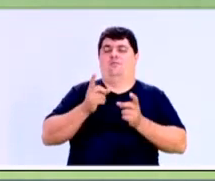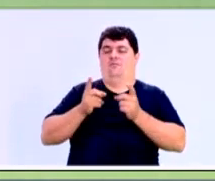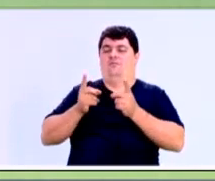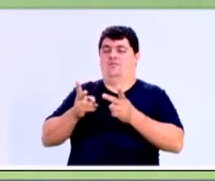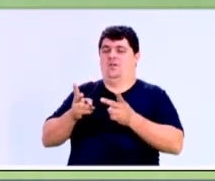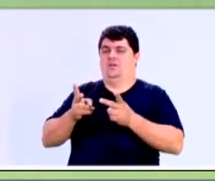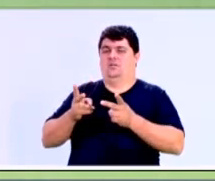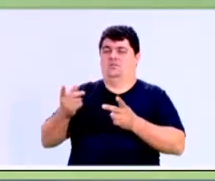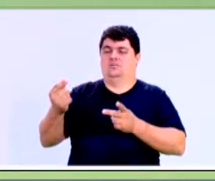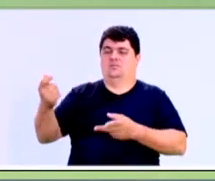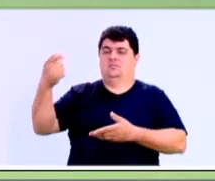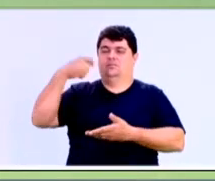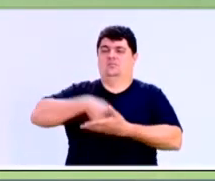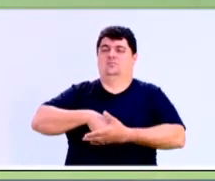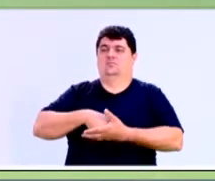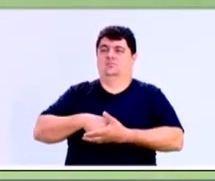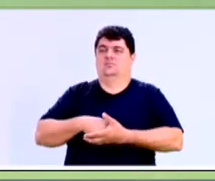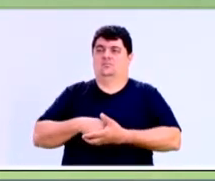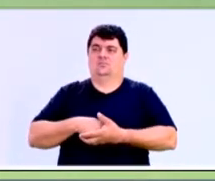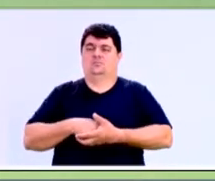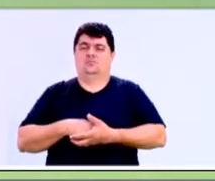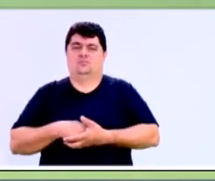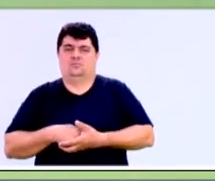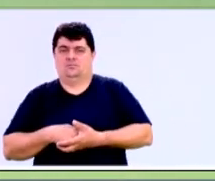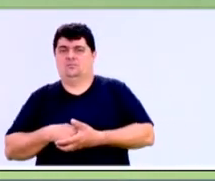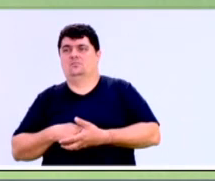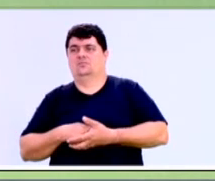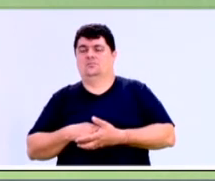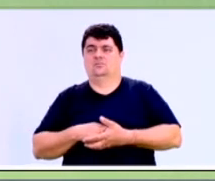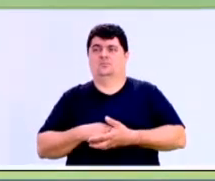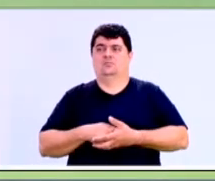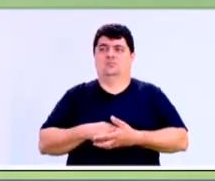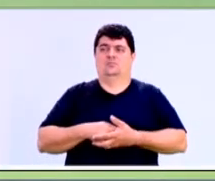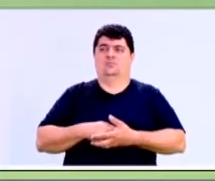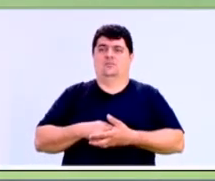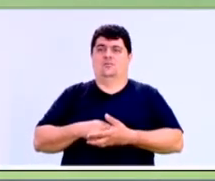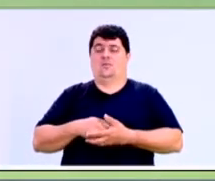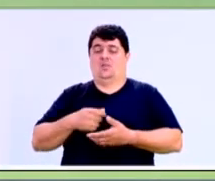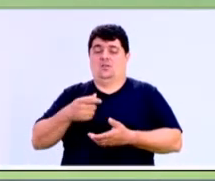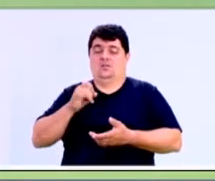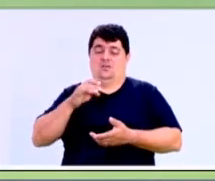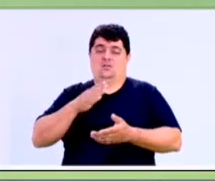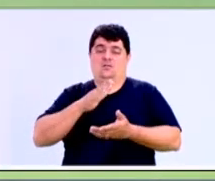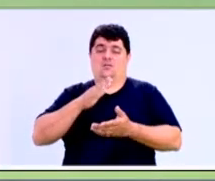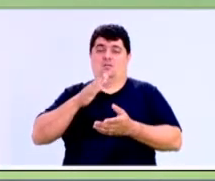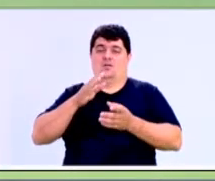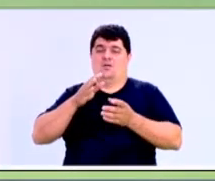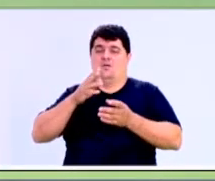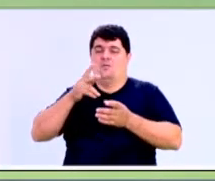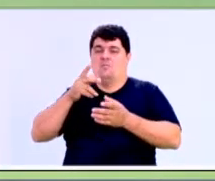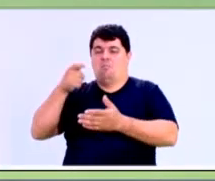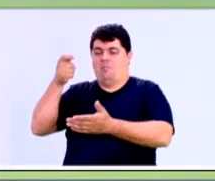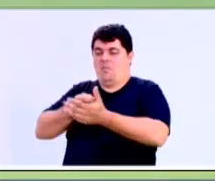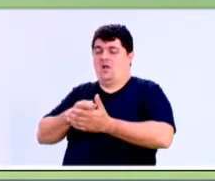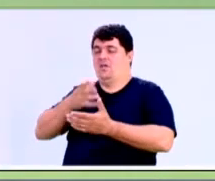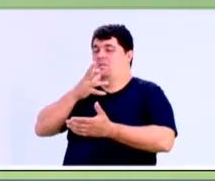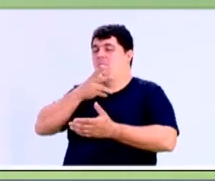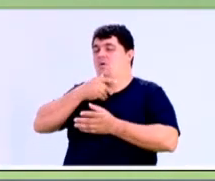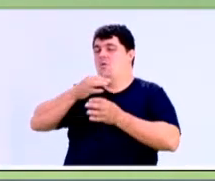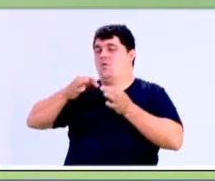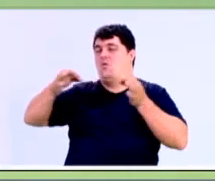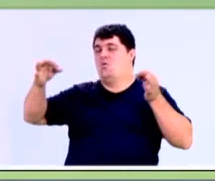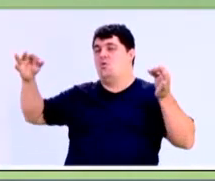vendo e recebo nesse prazo. Eu compro e pago nesse prazo. Então, eu tenho uma lacuna